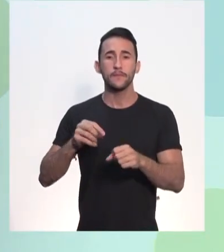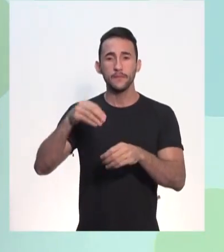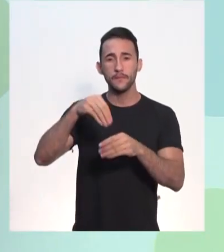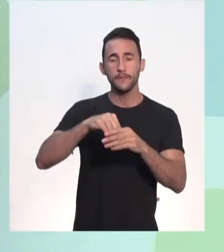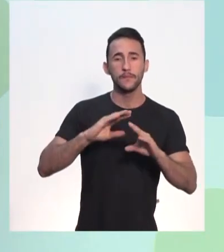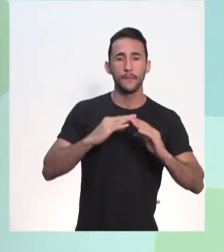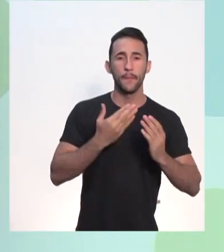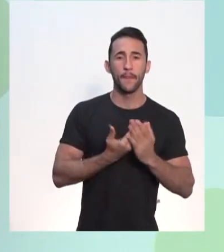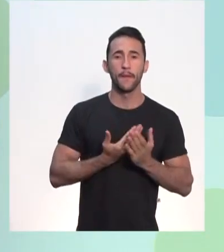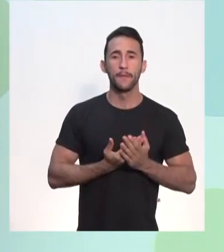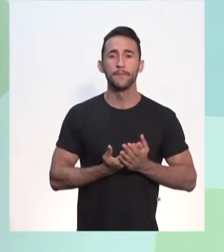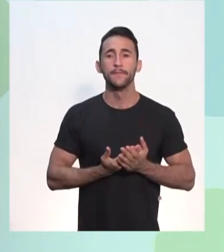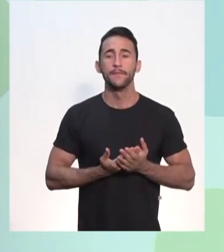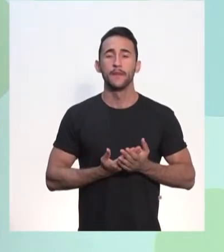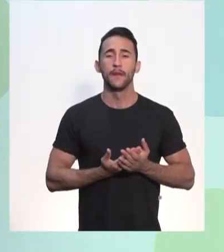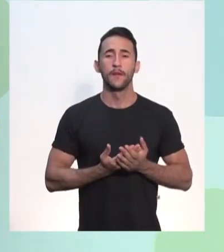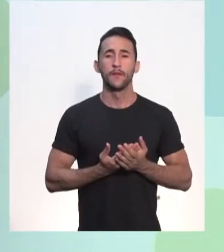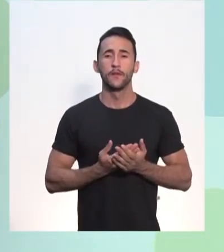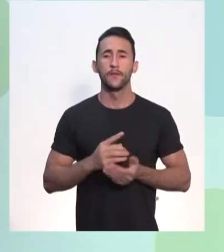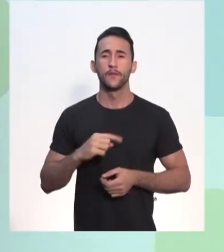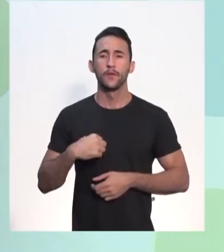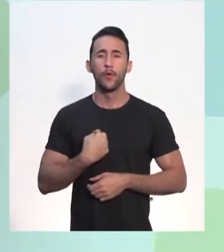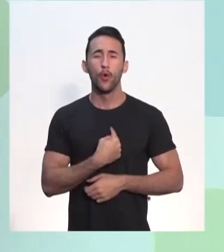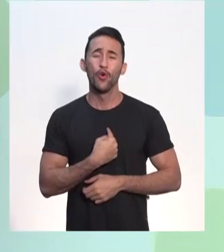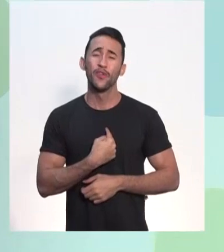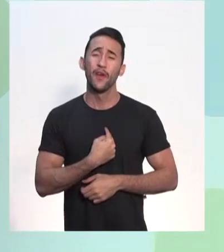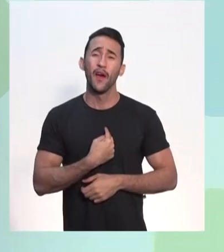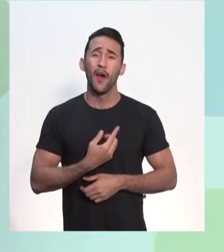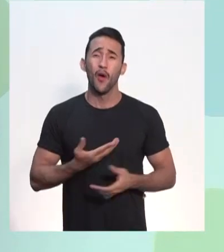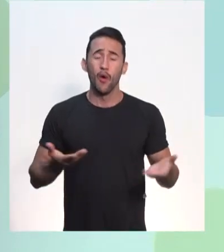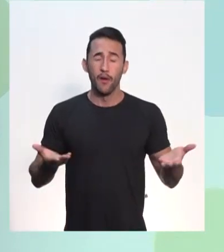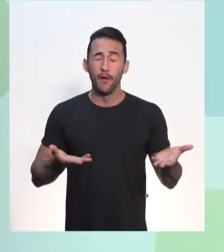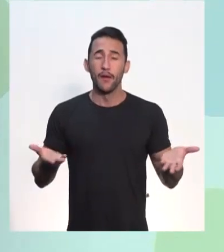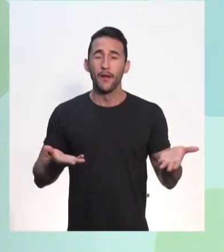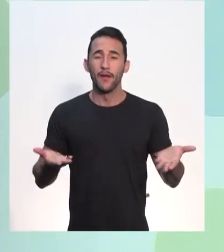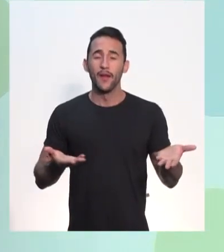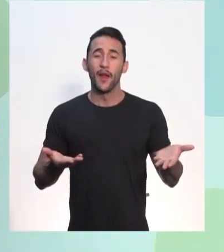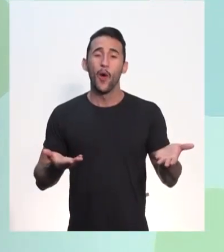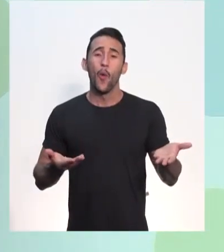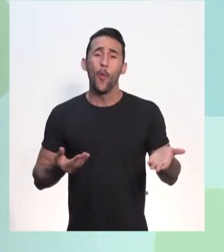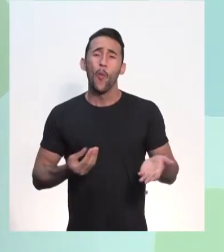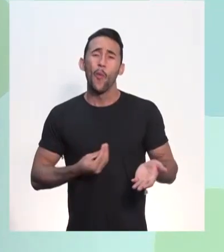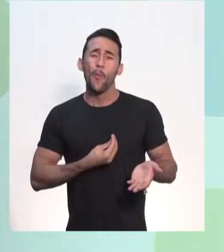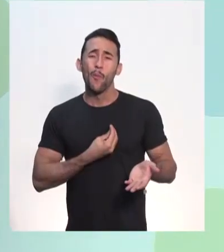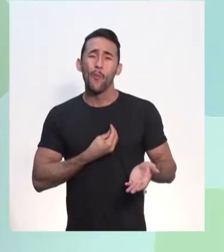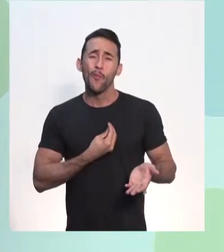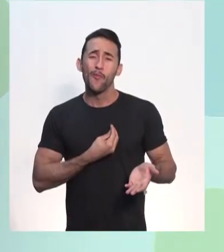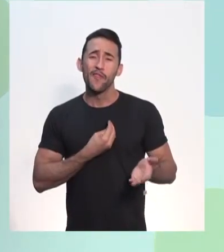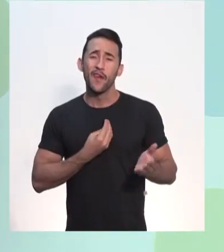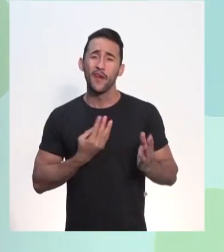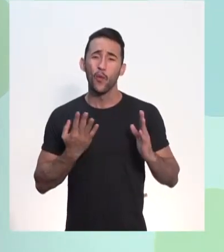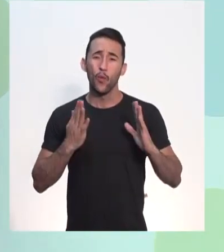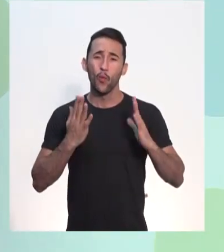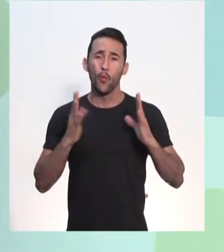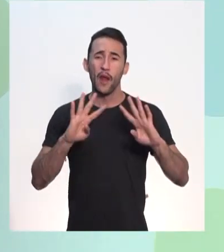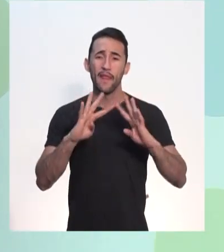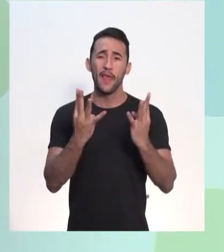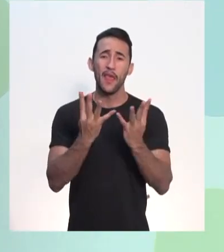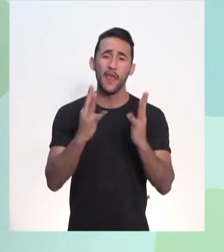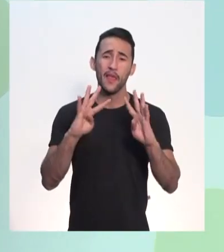escolas. E nós estamos vivenciando um momento agora que é um momento de isolamento social, é um momento que